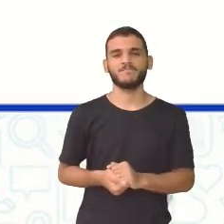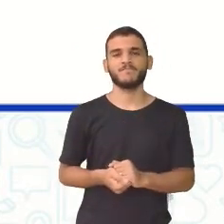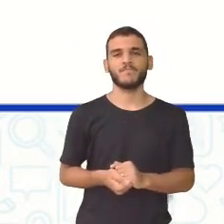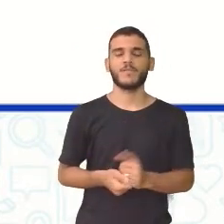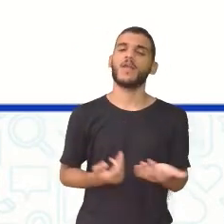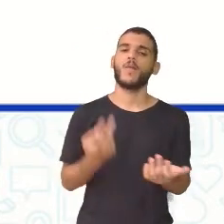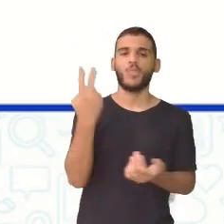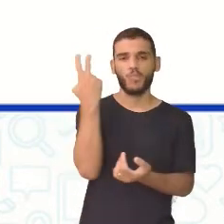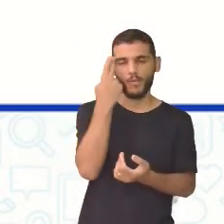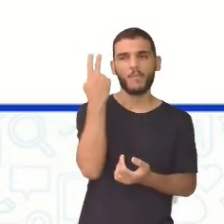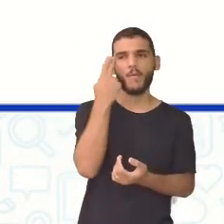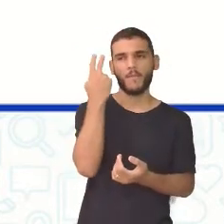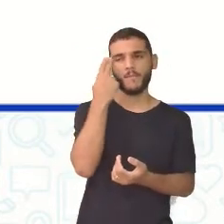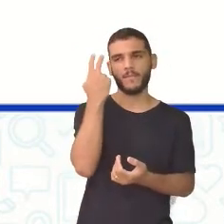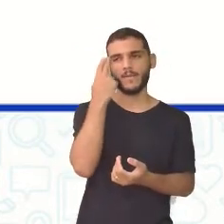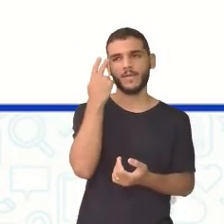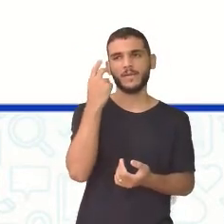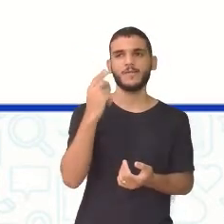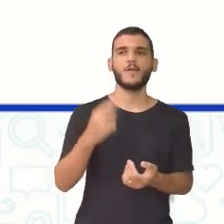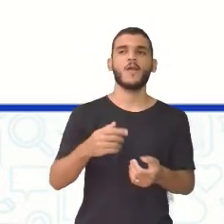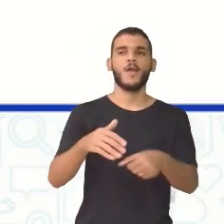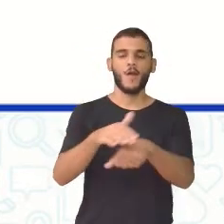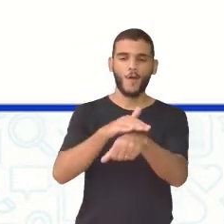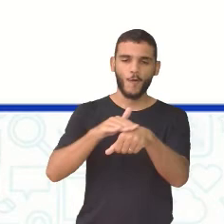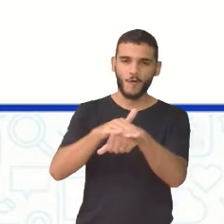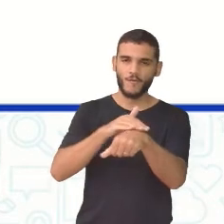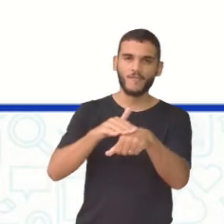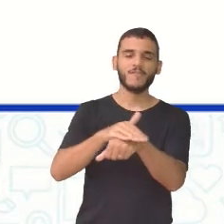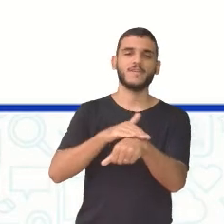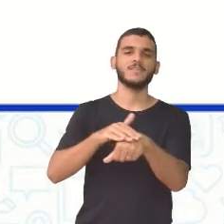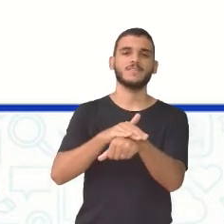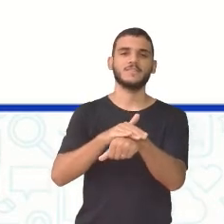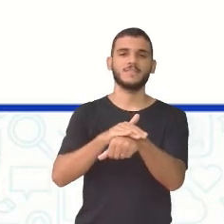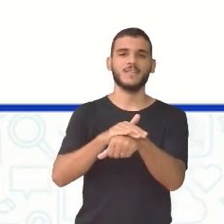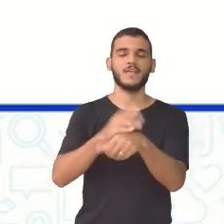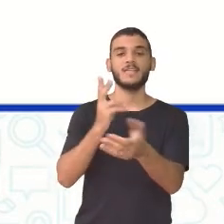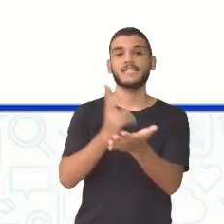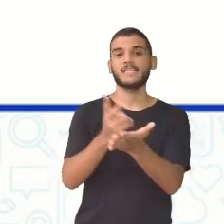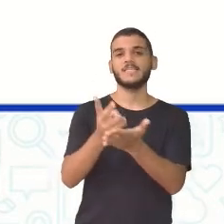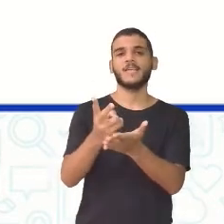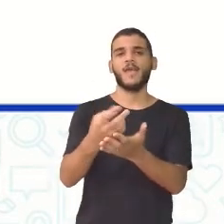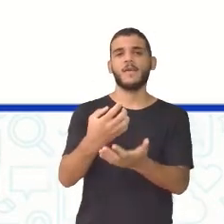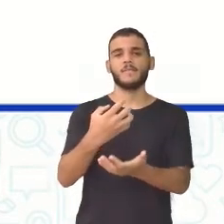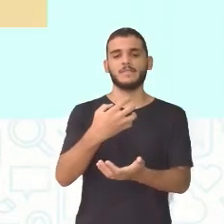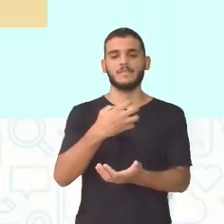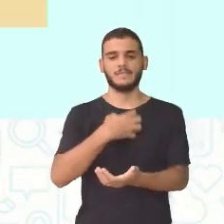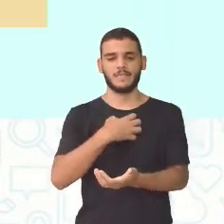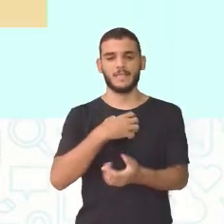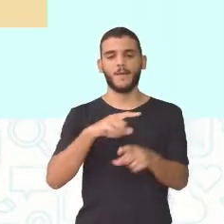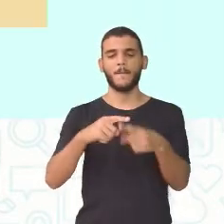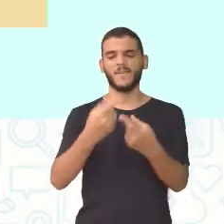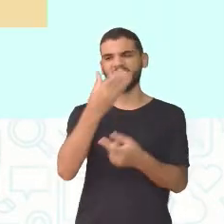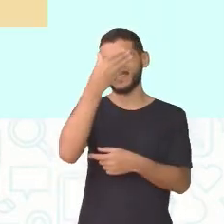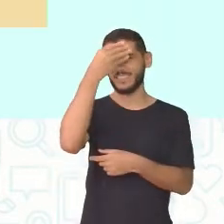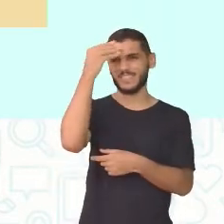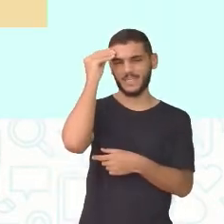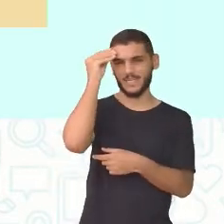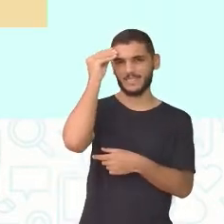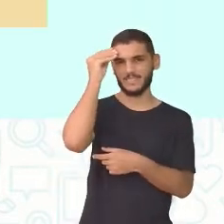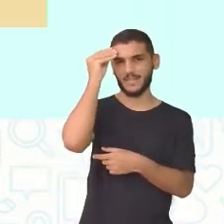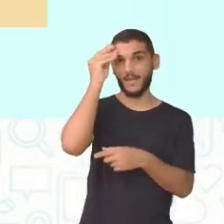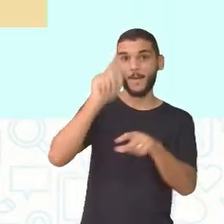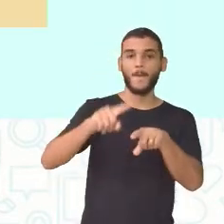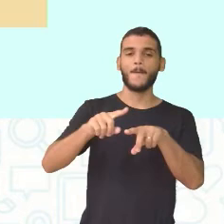Geralmente, a prosa entra por um ouvido e sai pelo outro. Já a